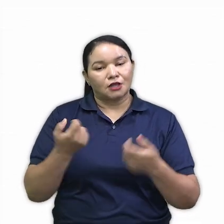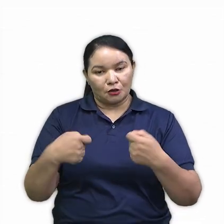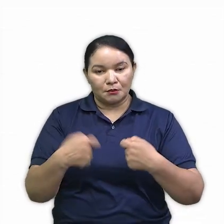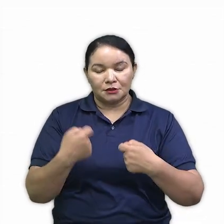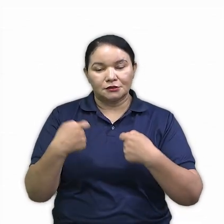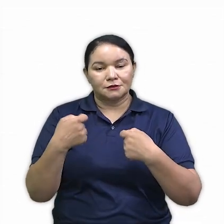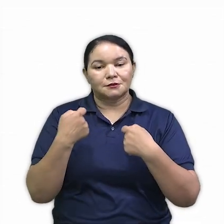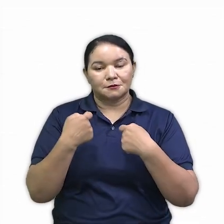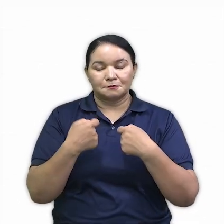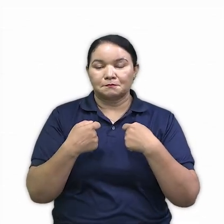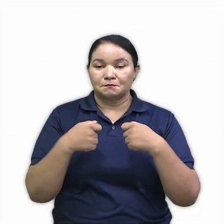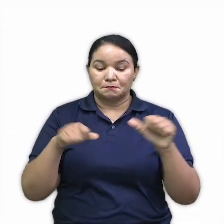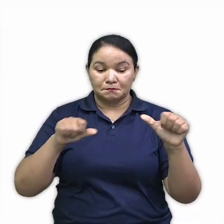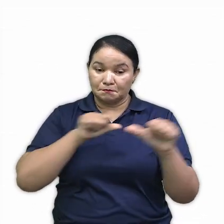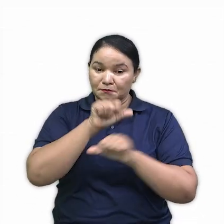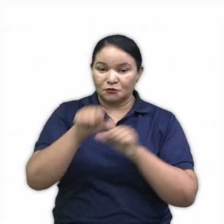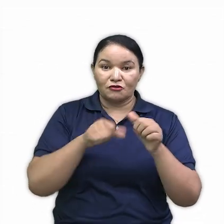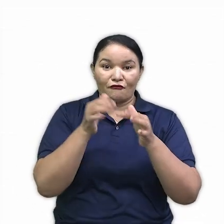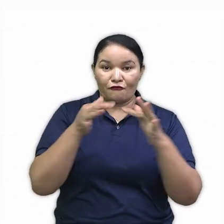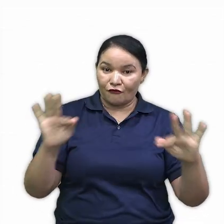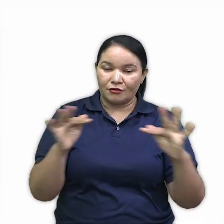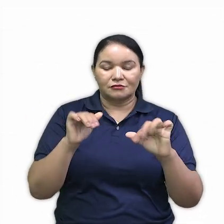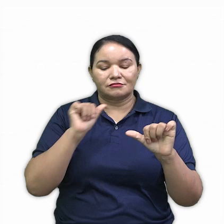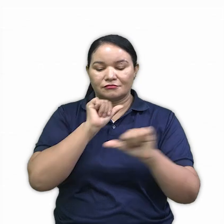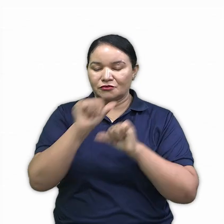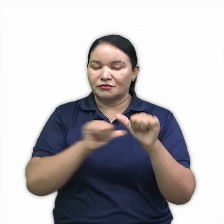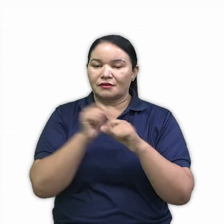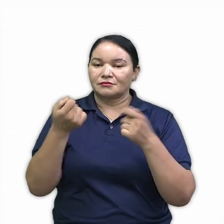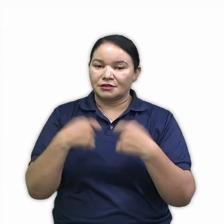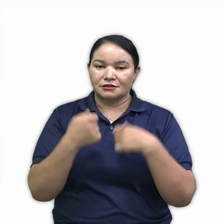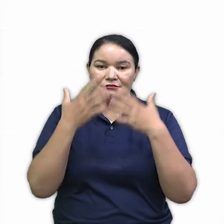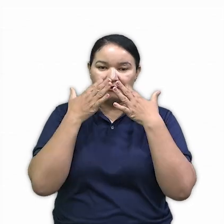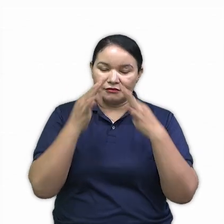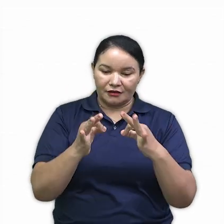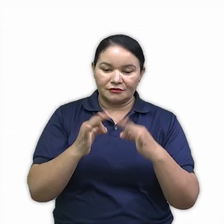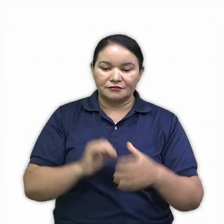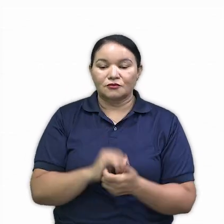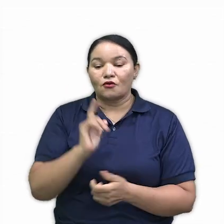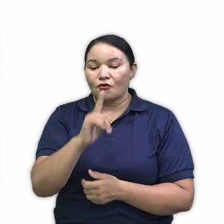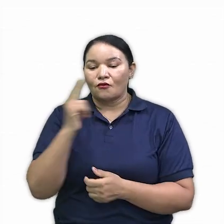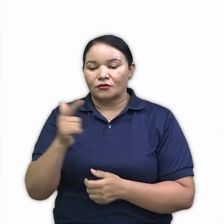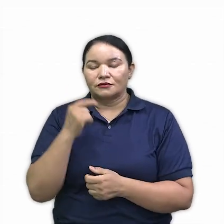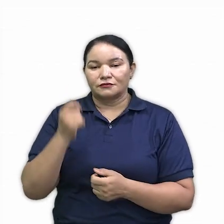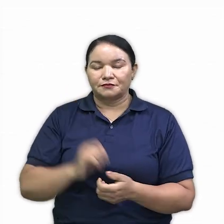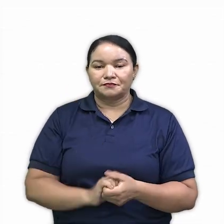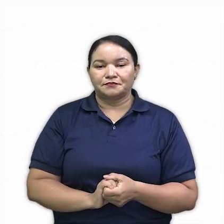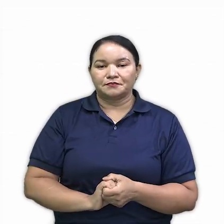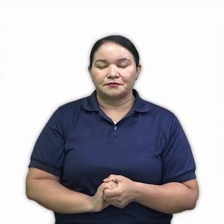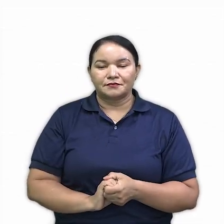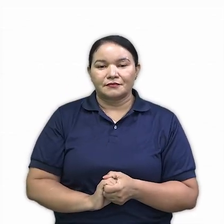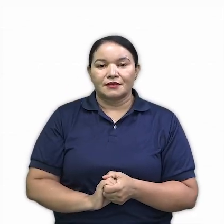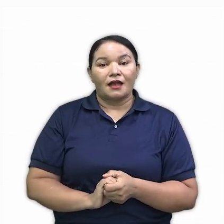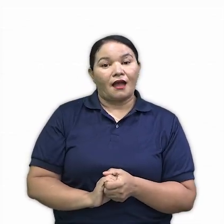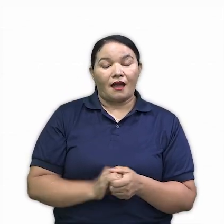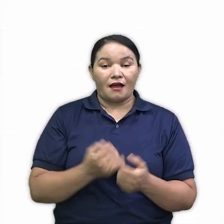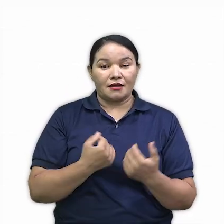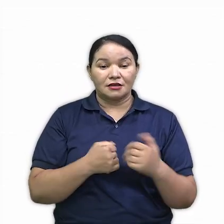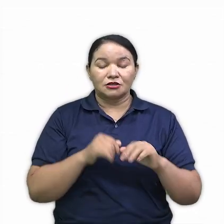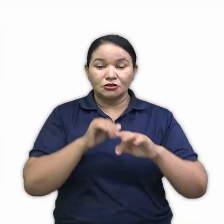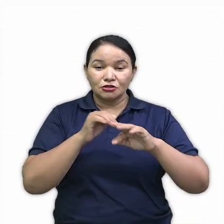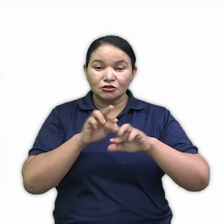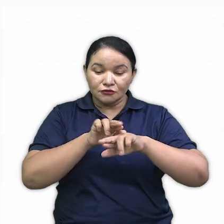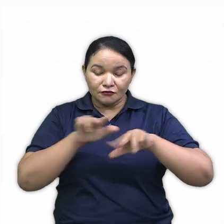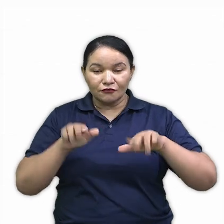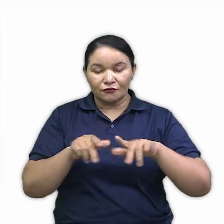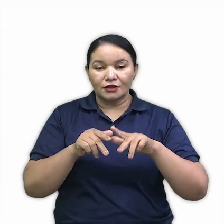Então, nós temos ali que estar atento a isso. Outra questão também, vamos ver outra frase aí. A gente vai ver uma sequência de frases